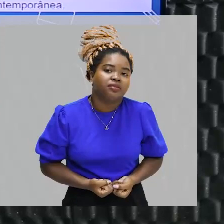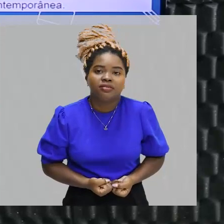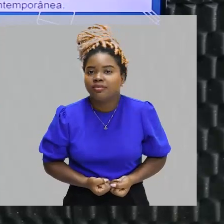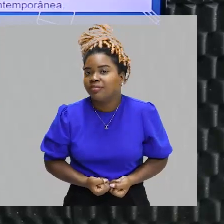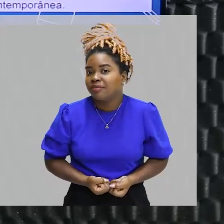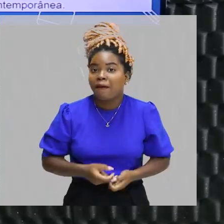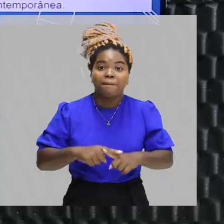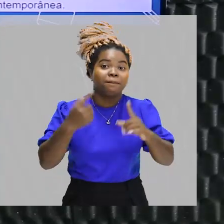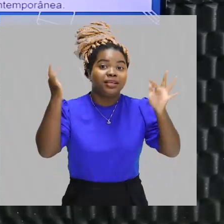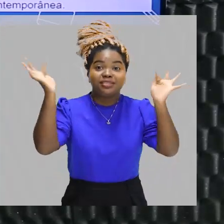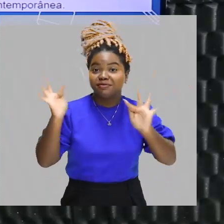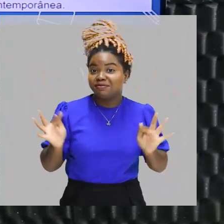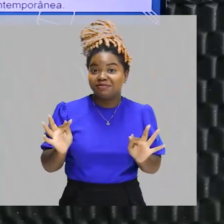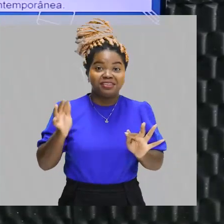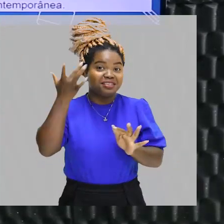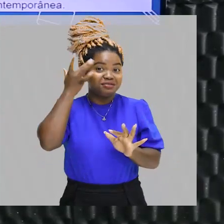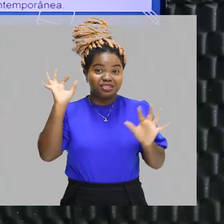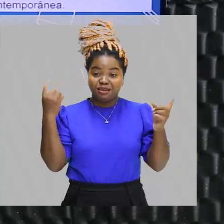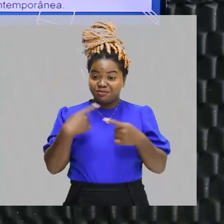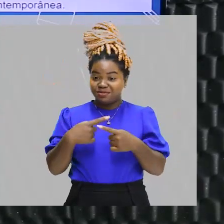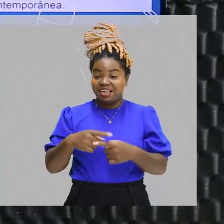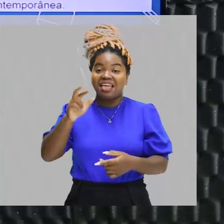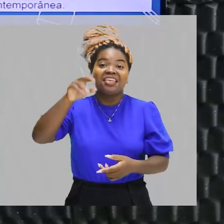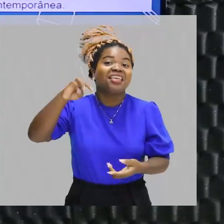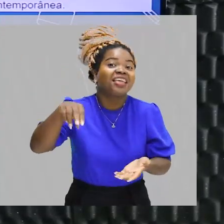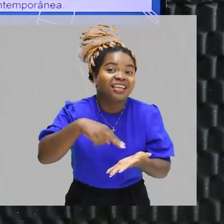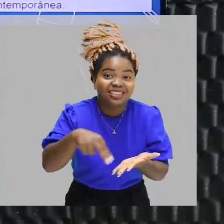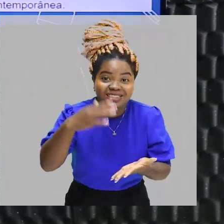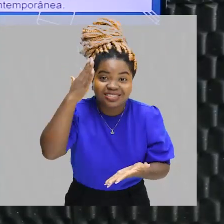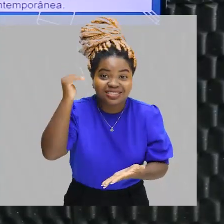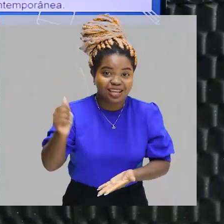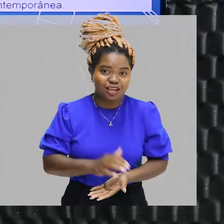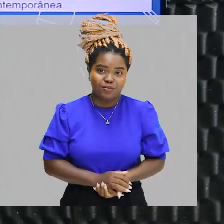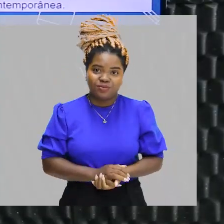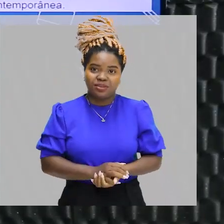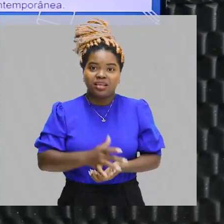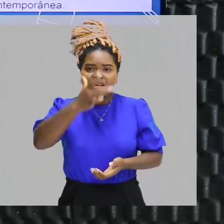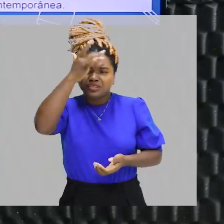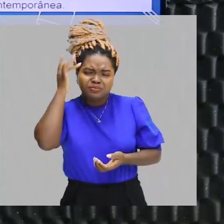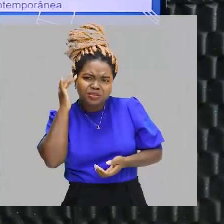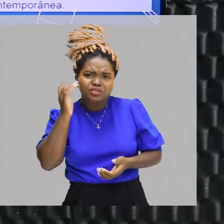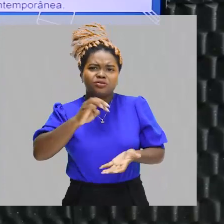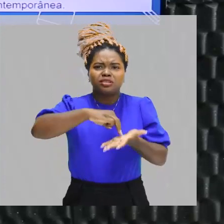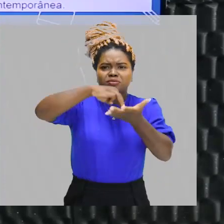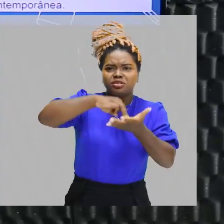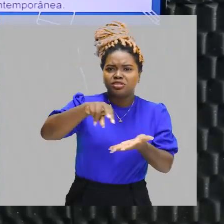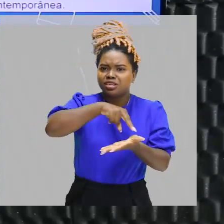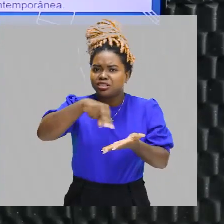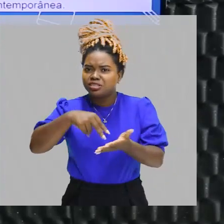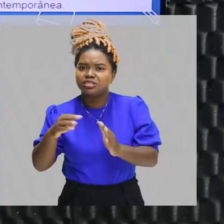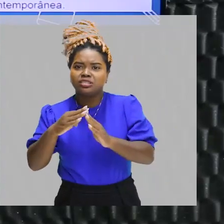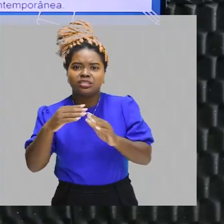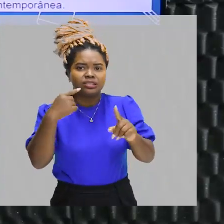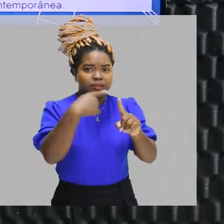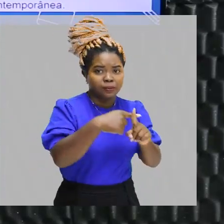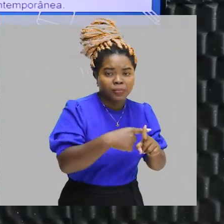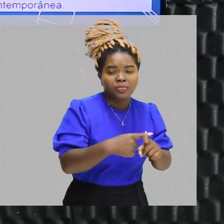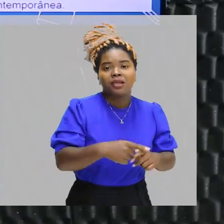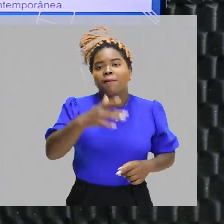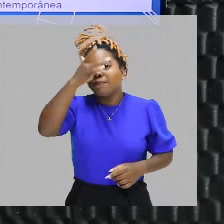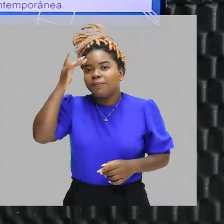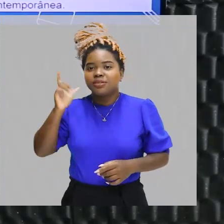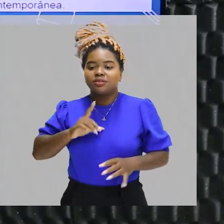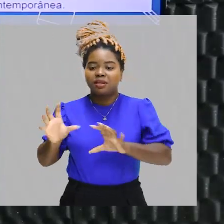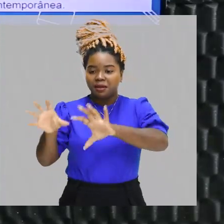morto de feliz, não sabe por quê. Quem dança sabe o que eu estou falando, né? Minha história da dança, o pessoal que é evangélico, o pessoal que vai dançar funk, que vai até o chão, chão,